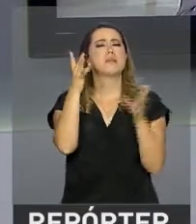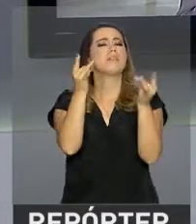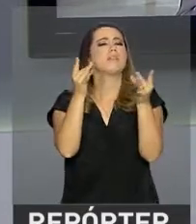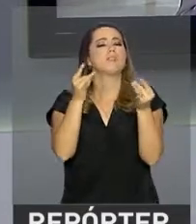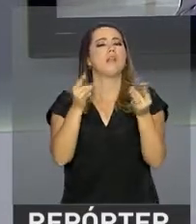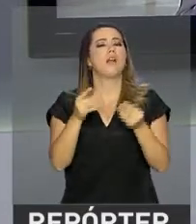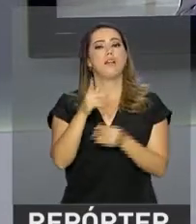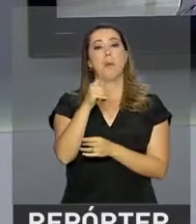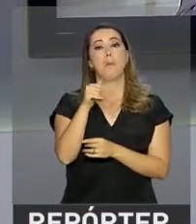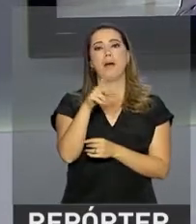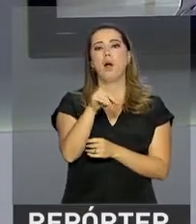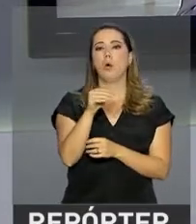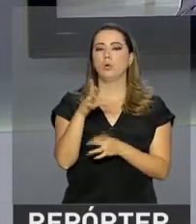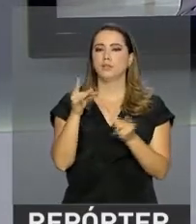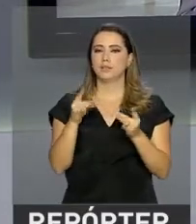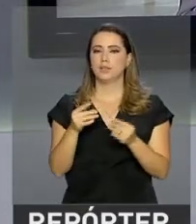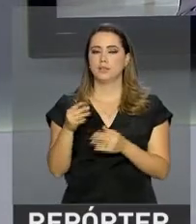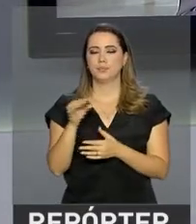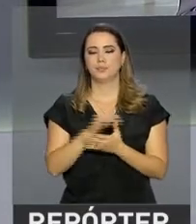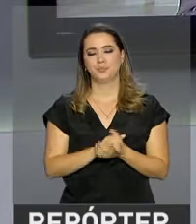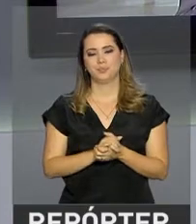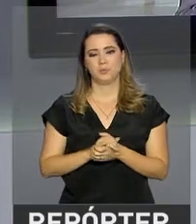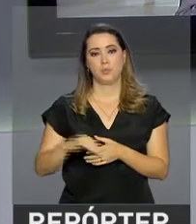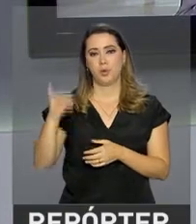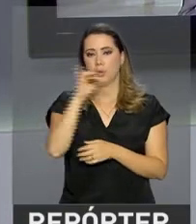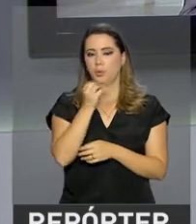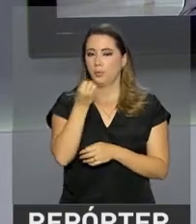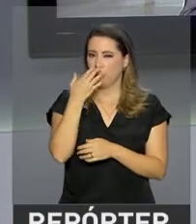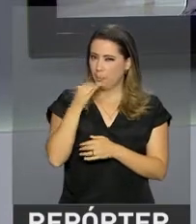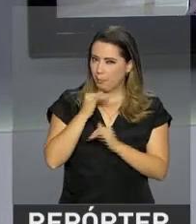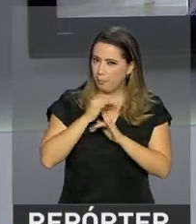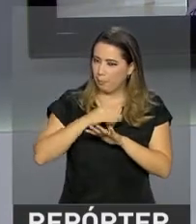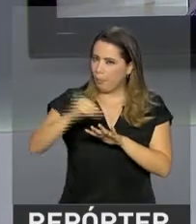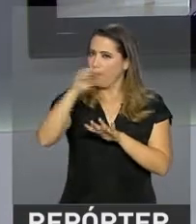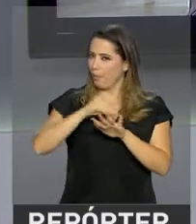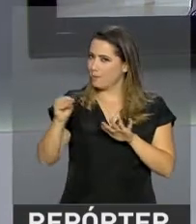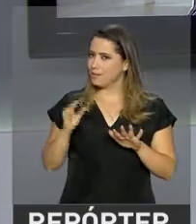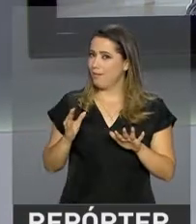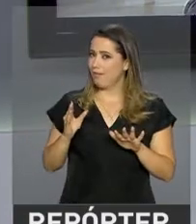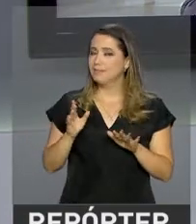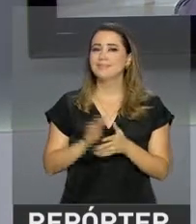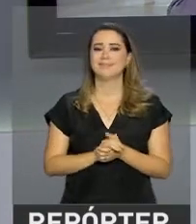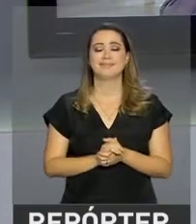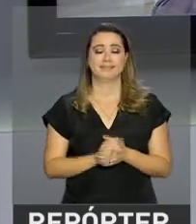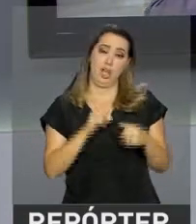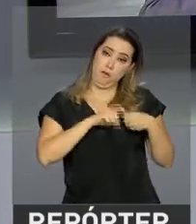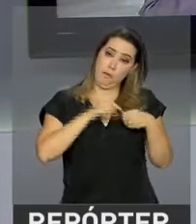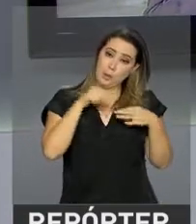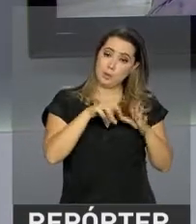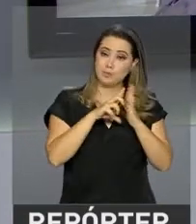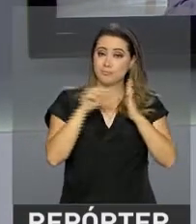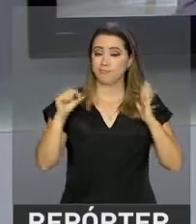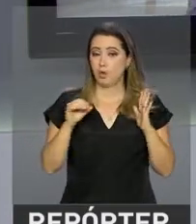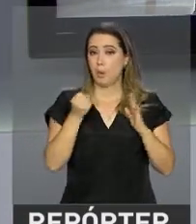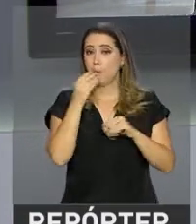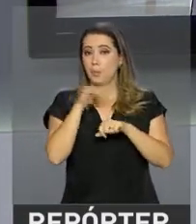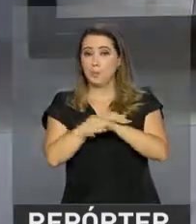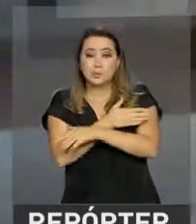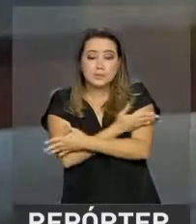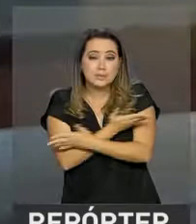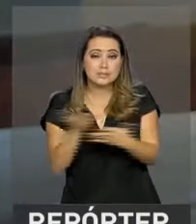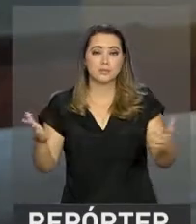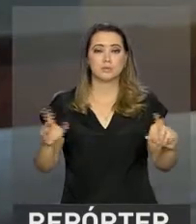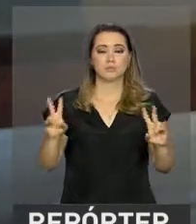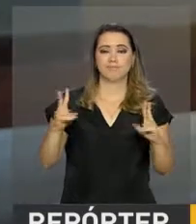que está no Palácio do Planalto. Paulo, uma boa notícia, né? Voltamos aqui do Palácio do Planalto. Boa noite, Jaime. Boa noite a todos